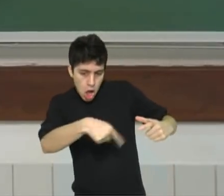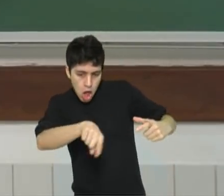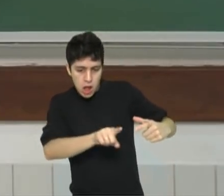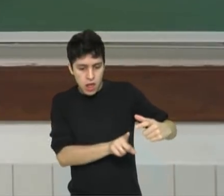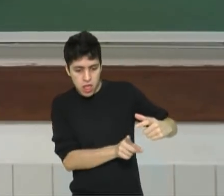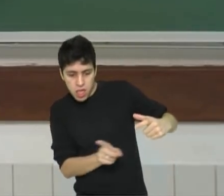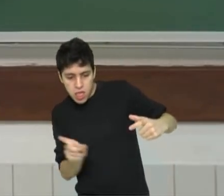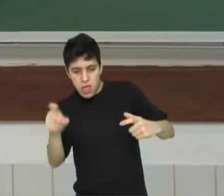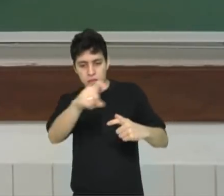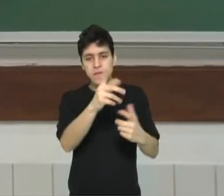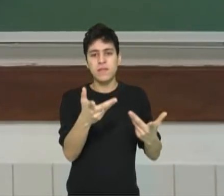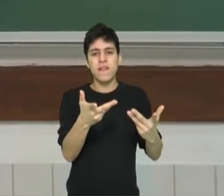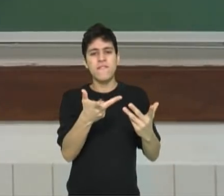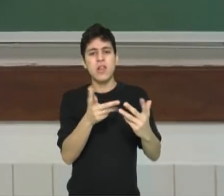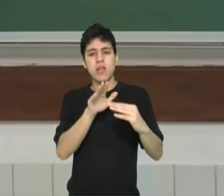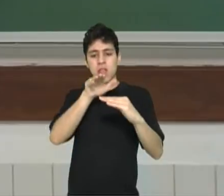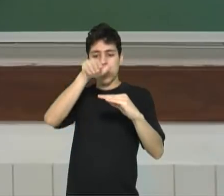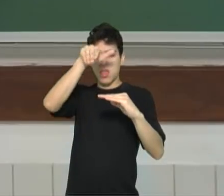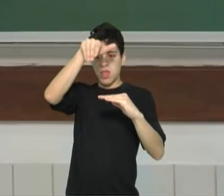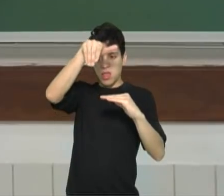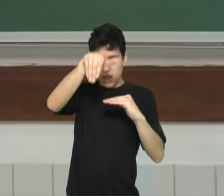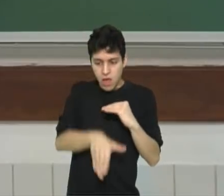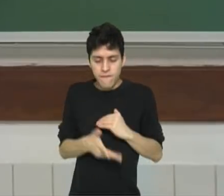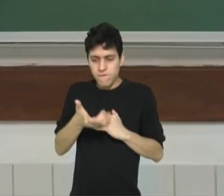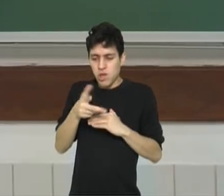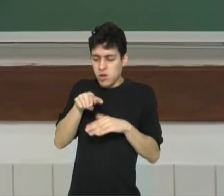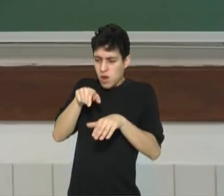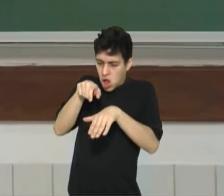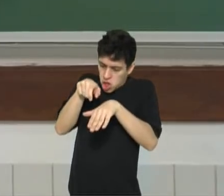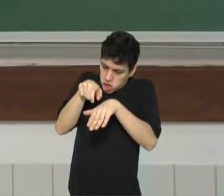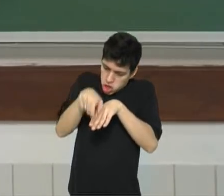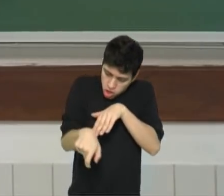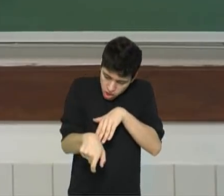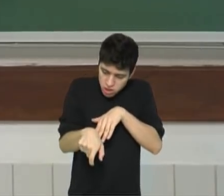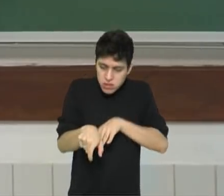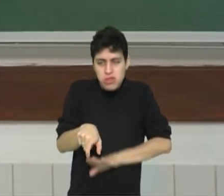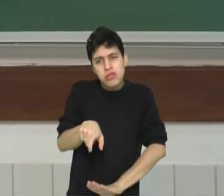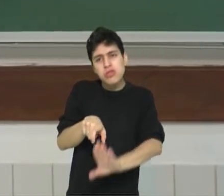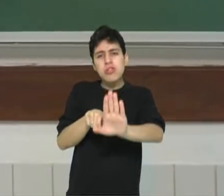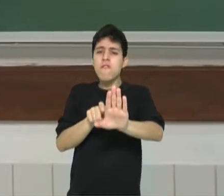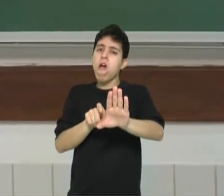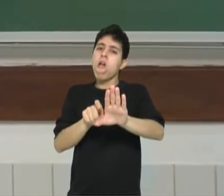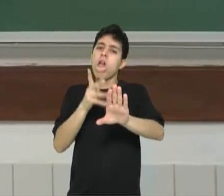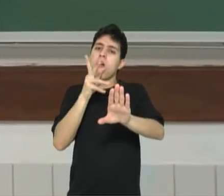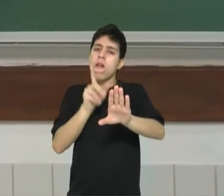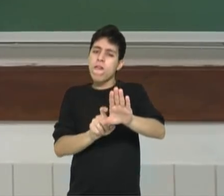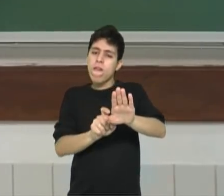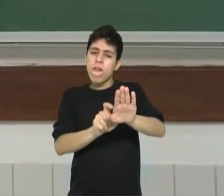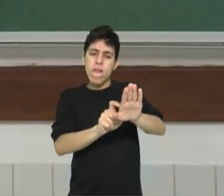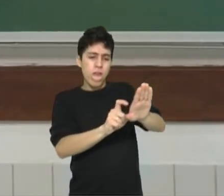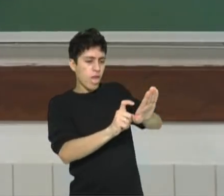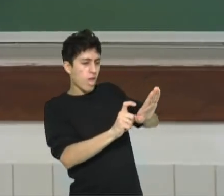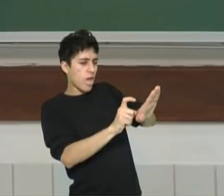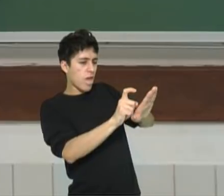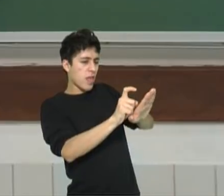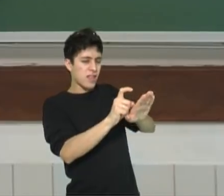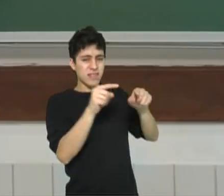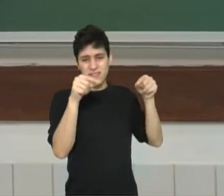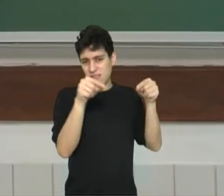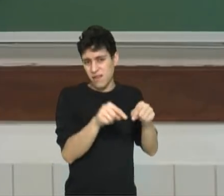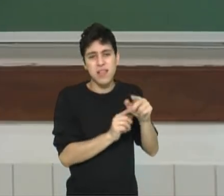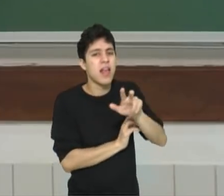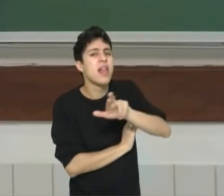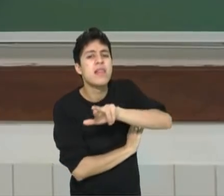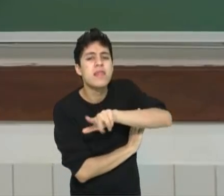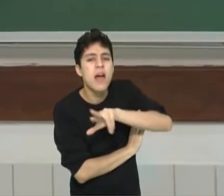a velocidade numa descida, você ganha velocidade, né, você perde velocidade na subida, tá? Então isso aqui não é comum